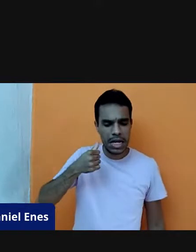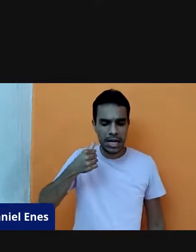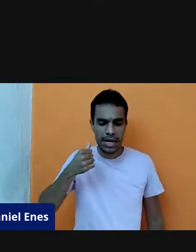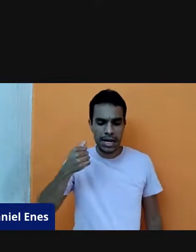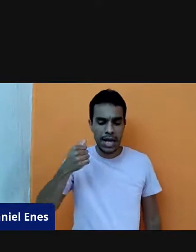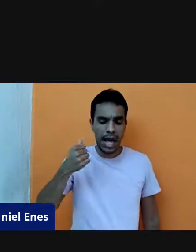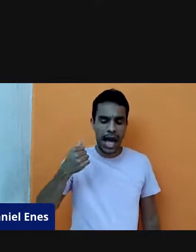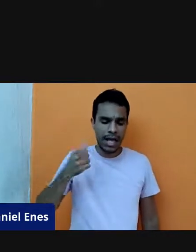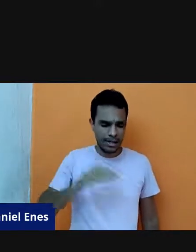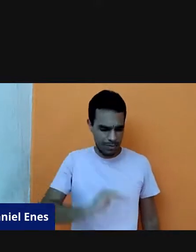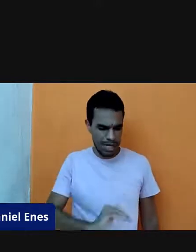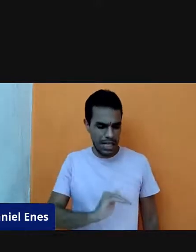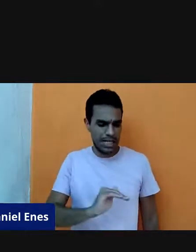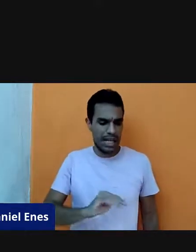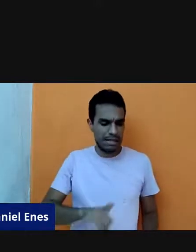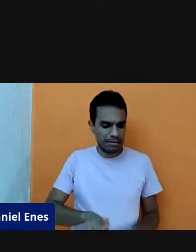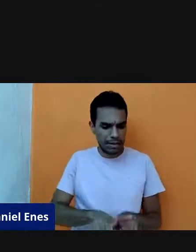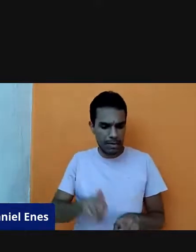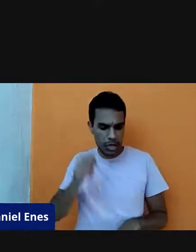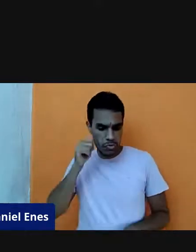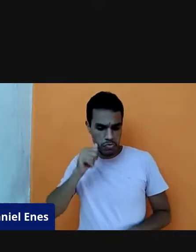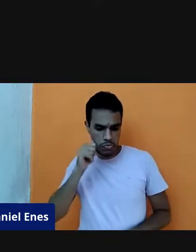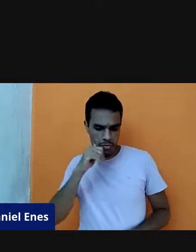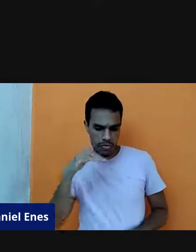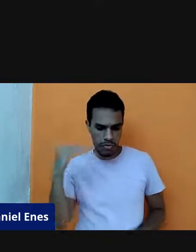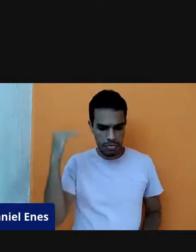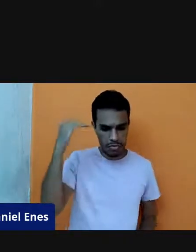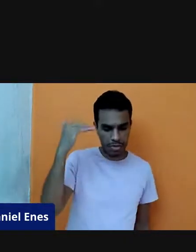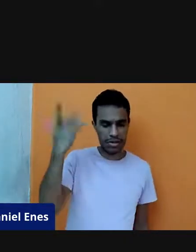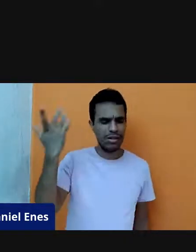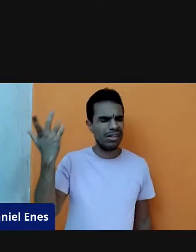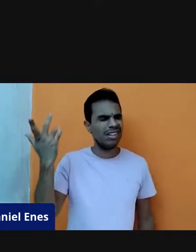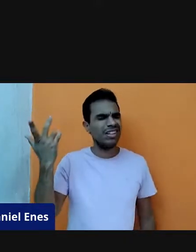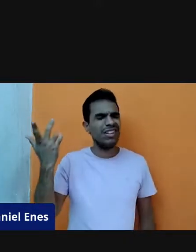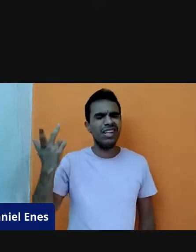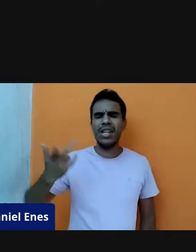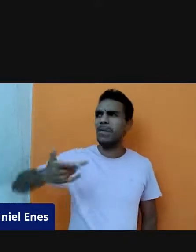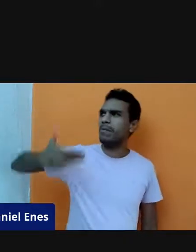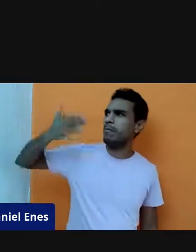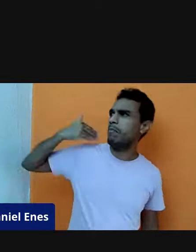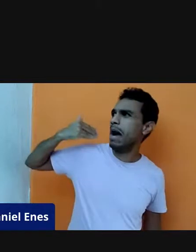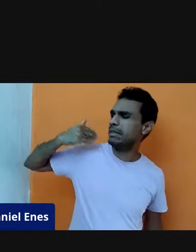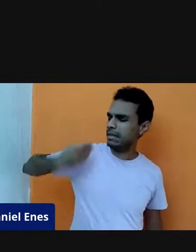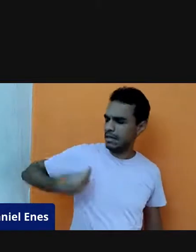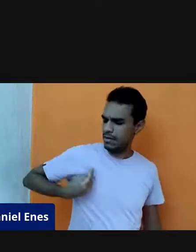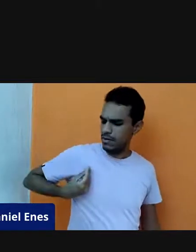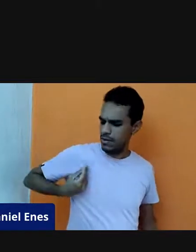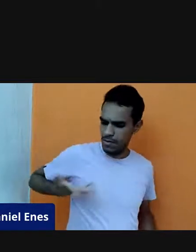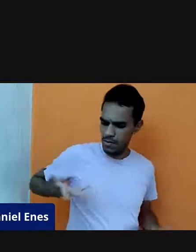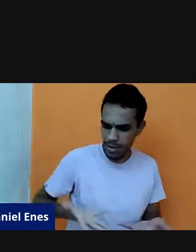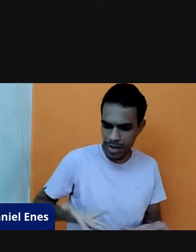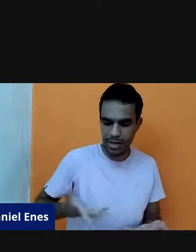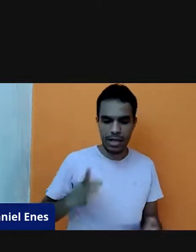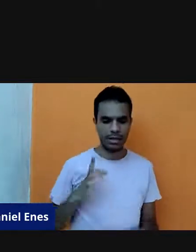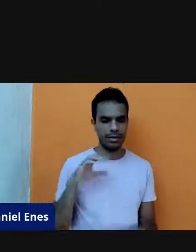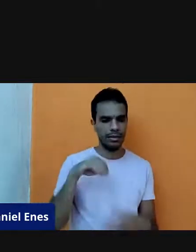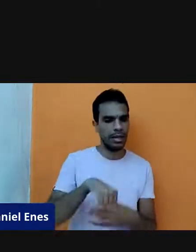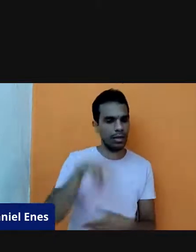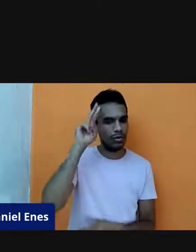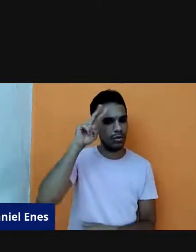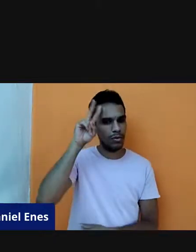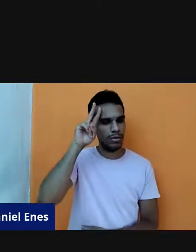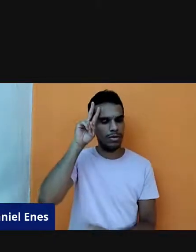intercalando passado e presente, né, o tempo inteiro dentro dessa narrativa. O livro